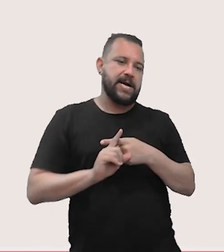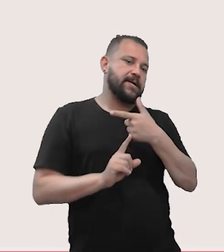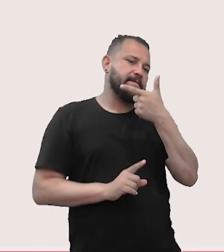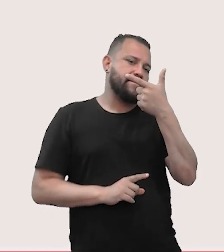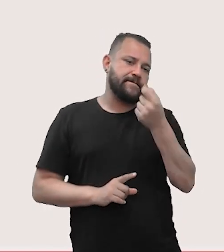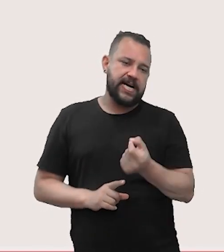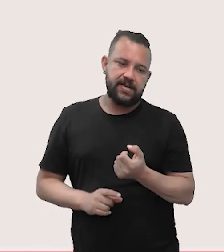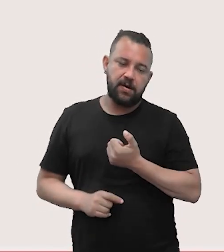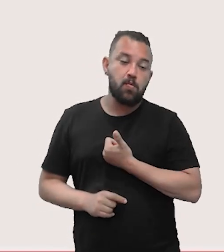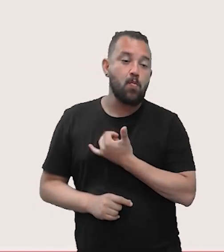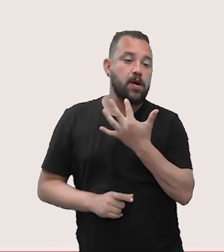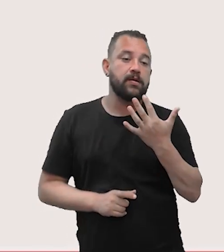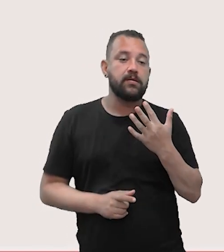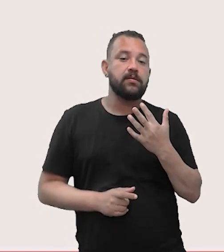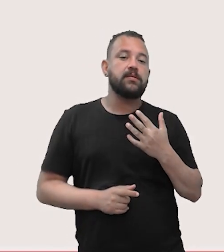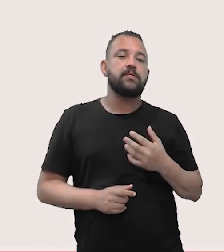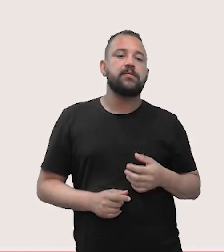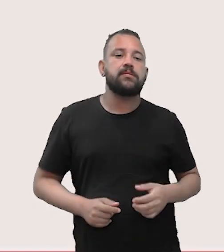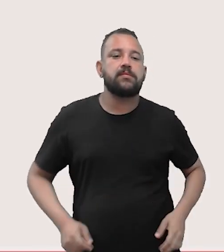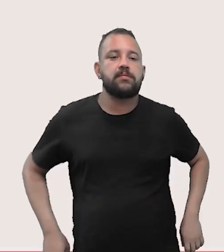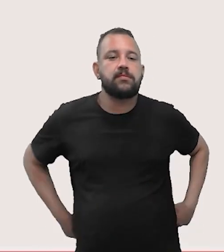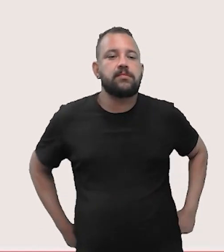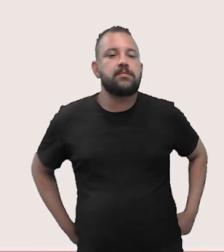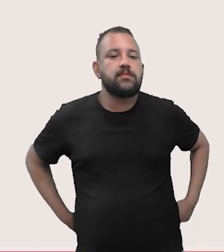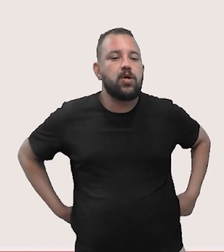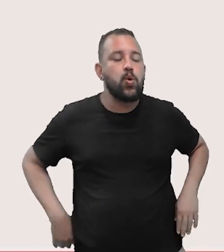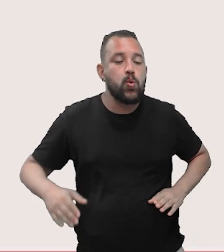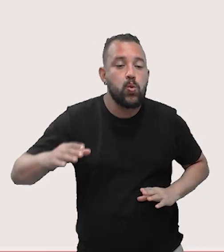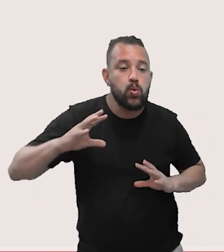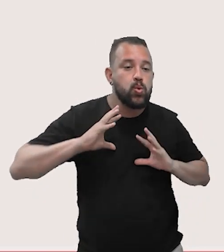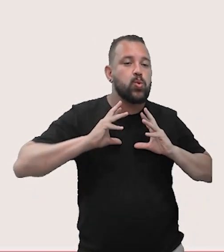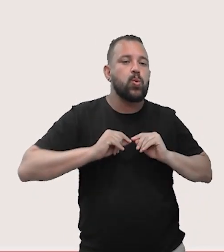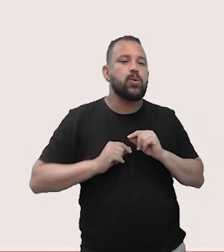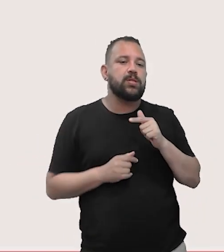vou obter até então o total aqui de